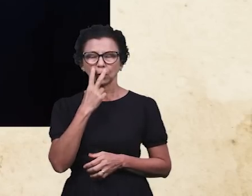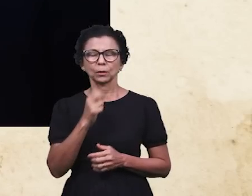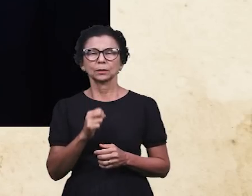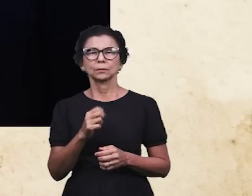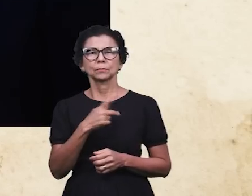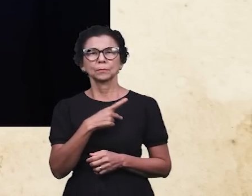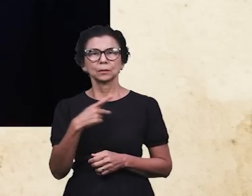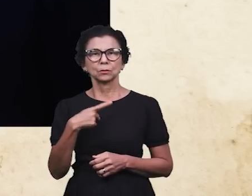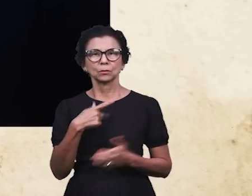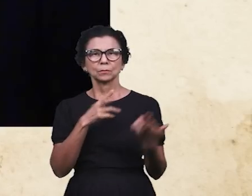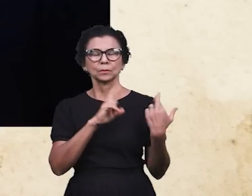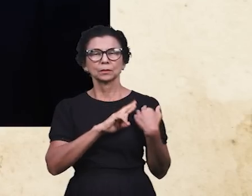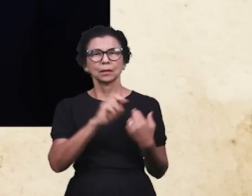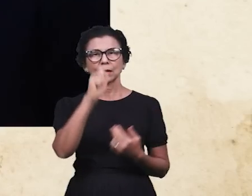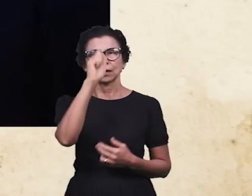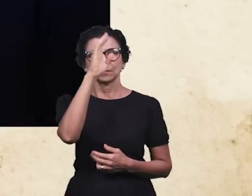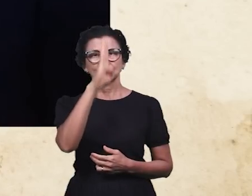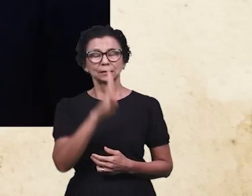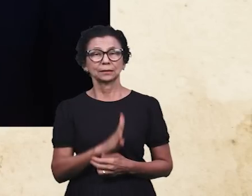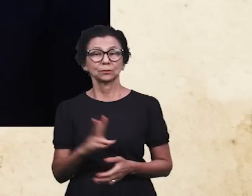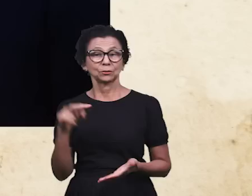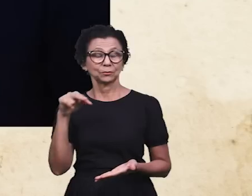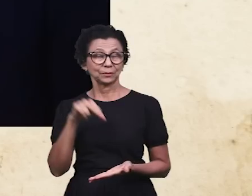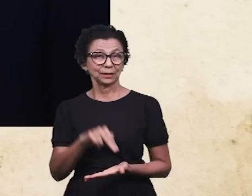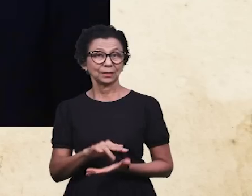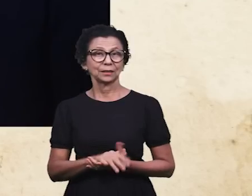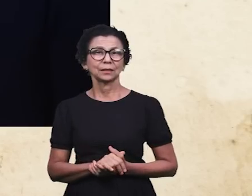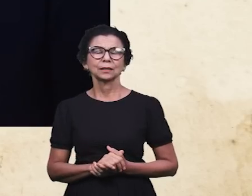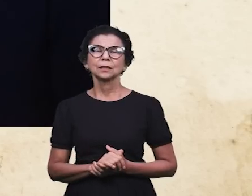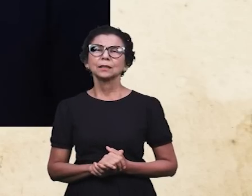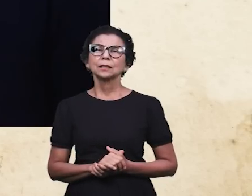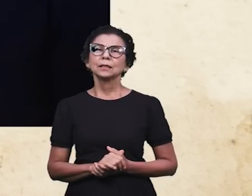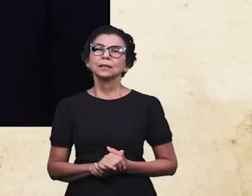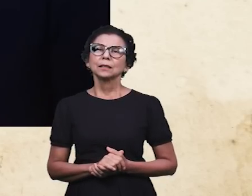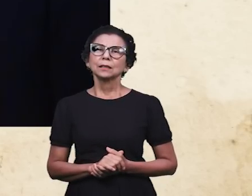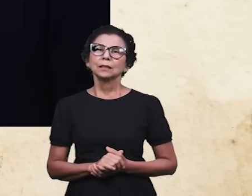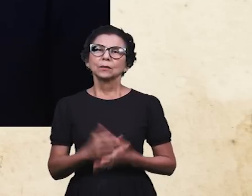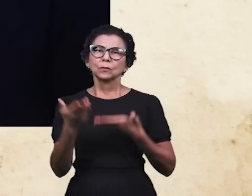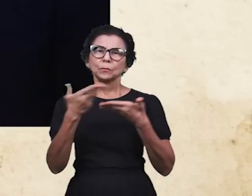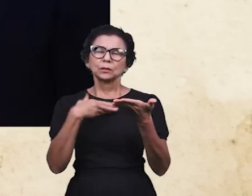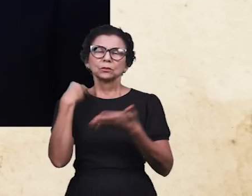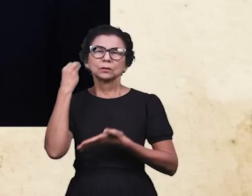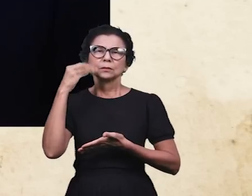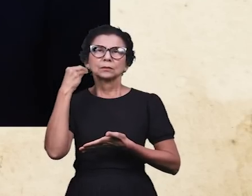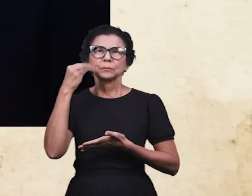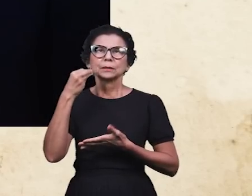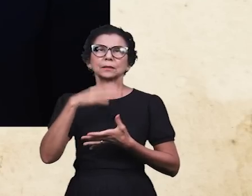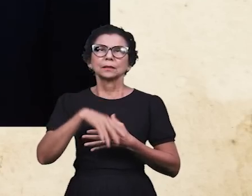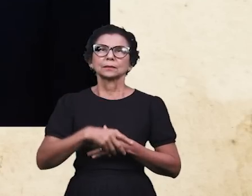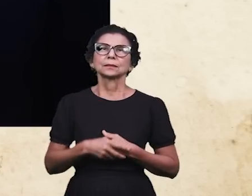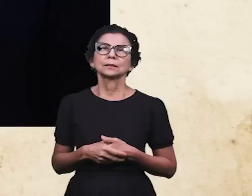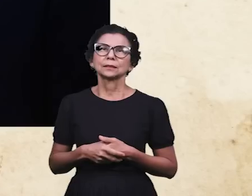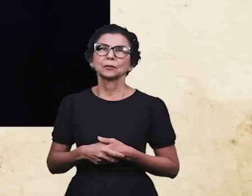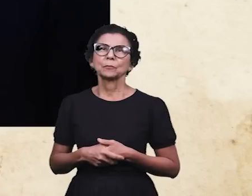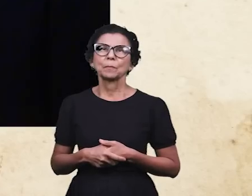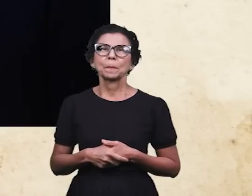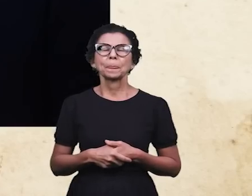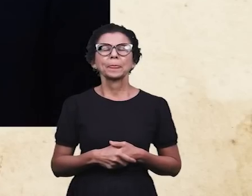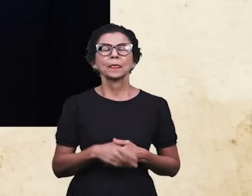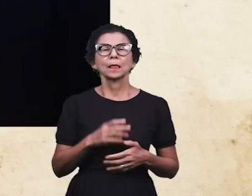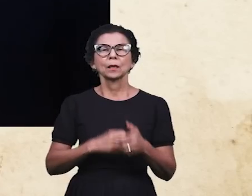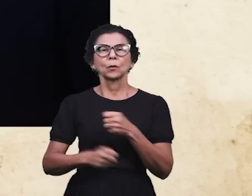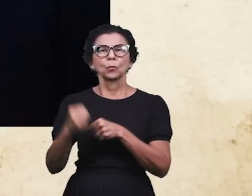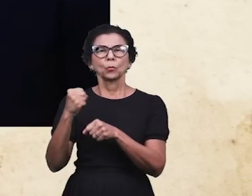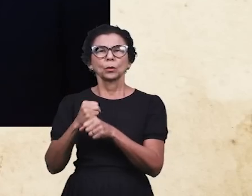e Eduardo Rosa. E hoje eu estou aqui para contar para os irmãos a experiência que inspirou o louvor Sempre Estarei. Era início